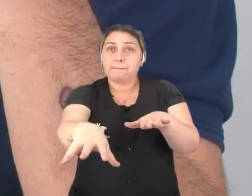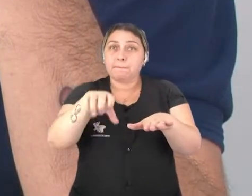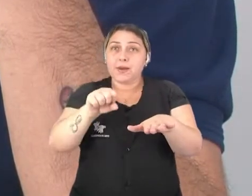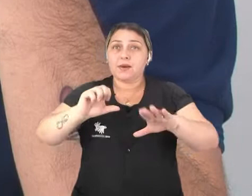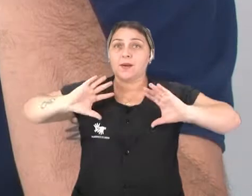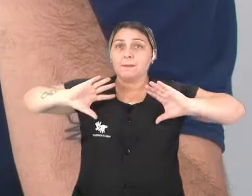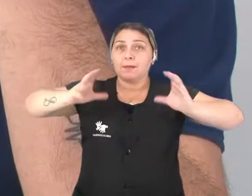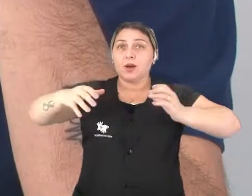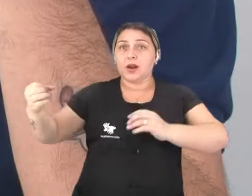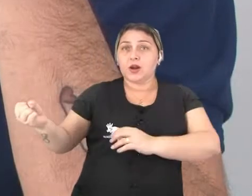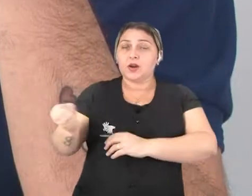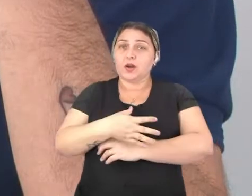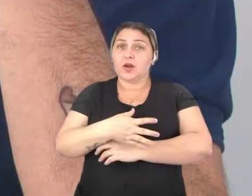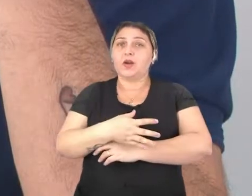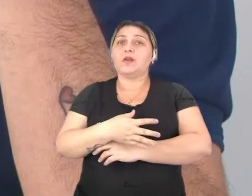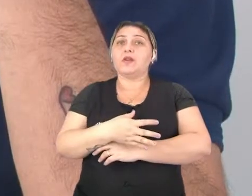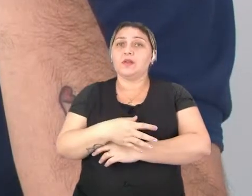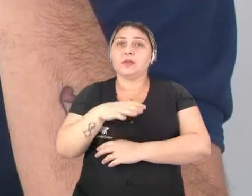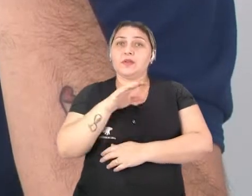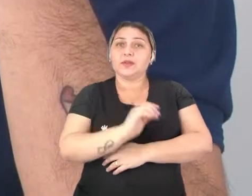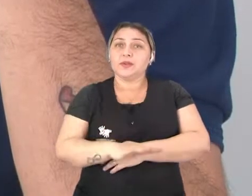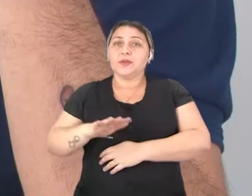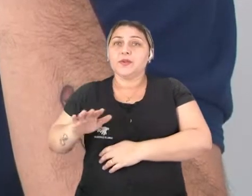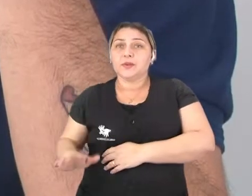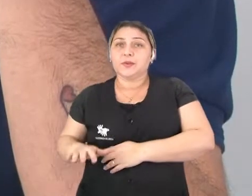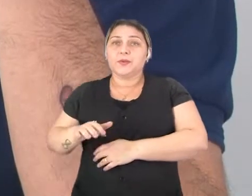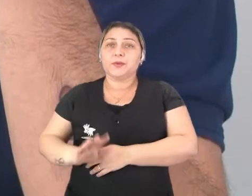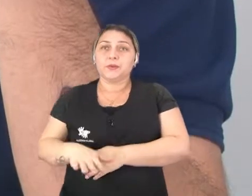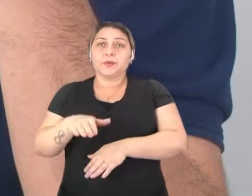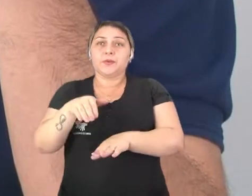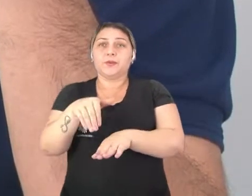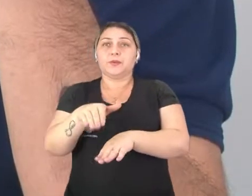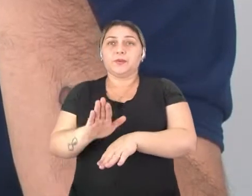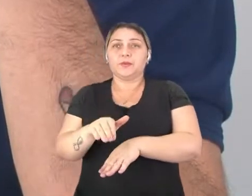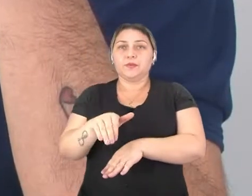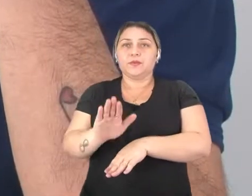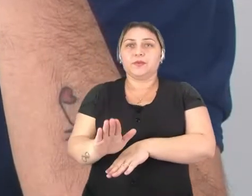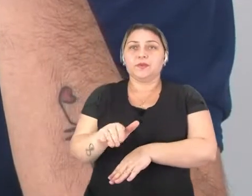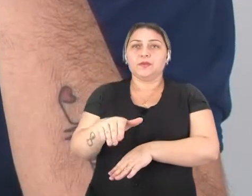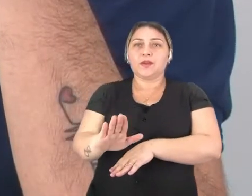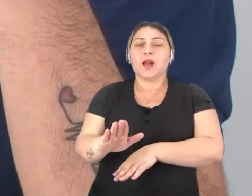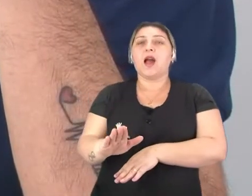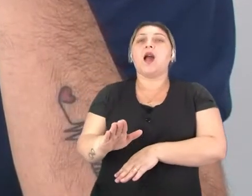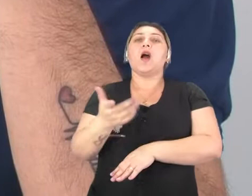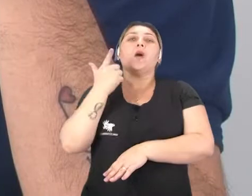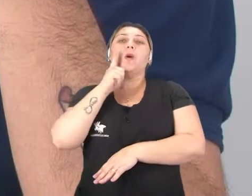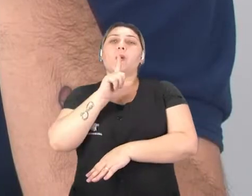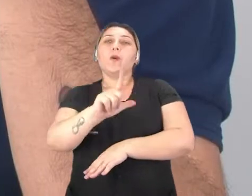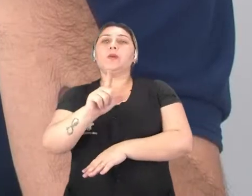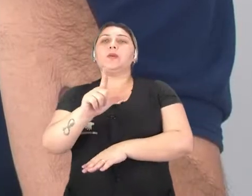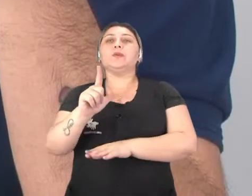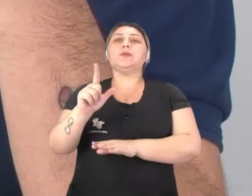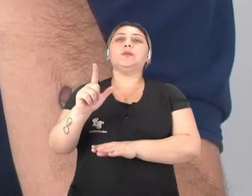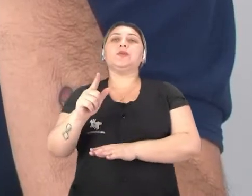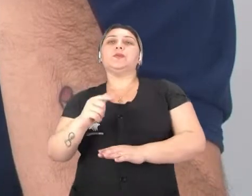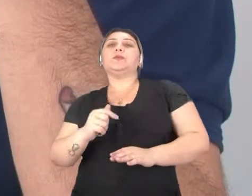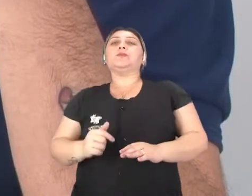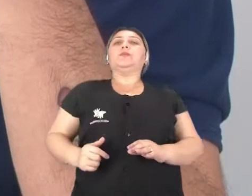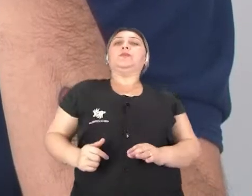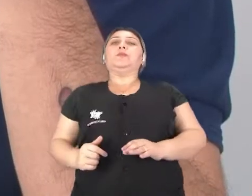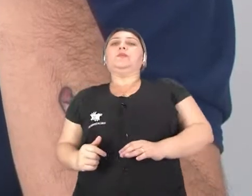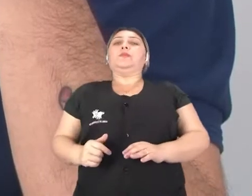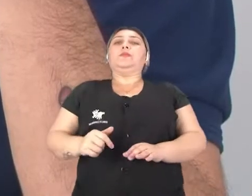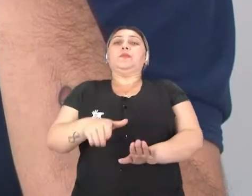bola nova e ensaiou algumas embaixadas. Conseguiu equilibrar a bola no peito